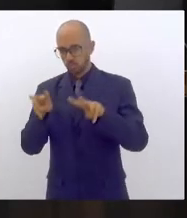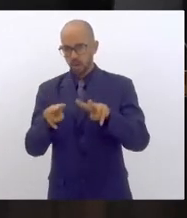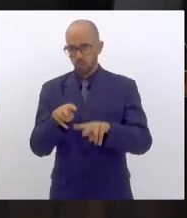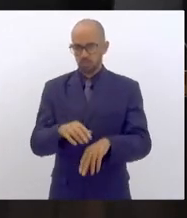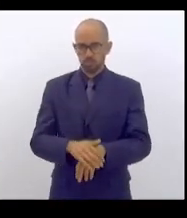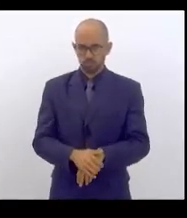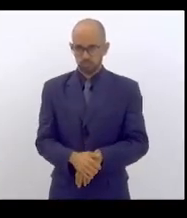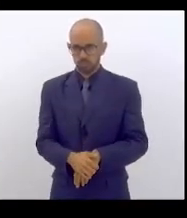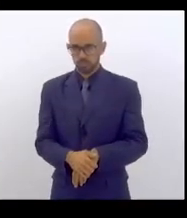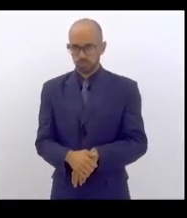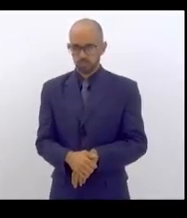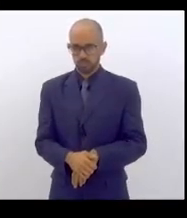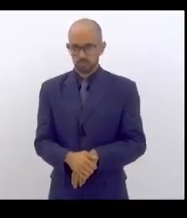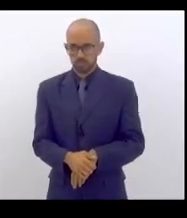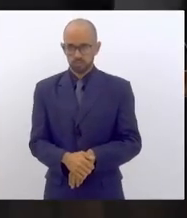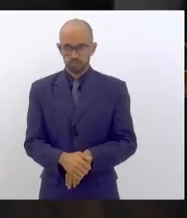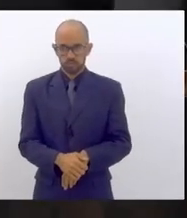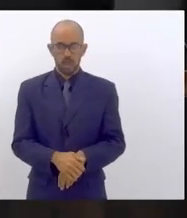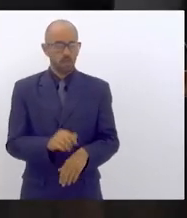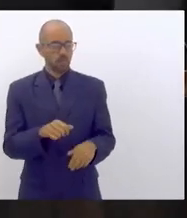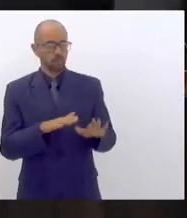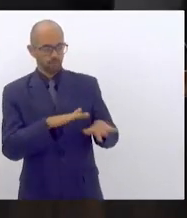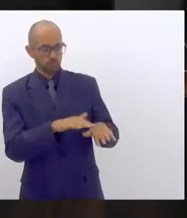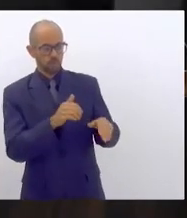Tá? Okay, mas obrigado. Ficou garantido em novembro.